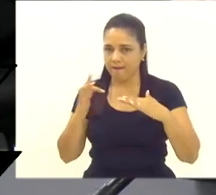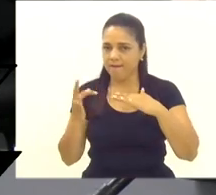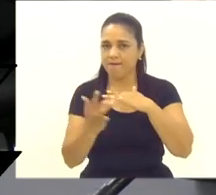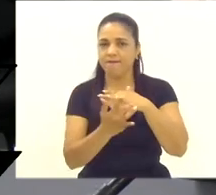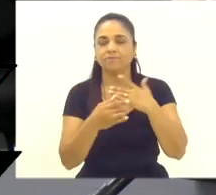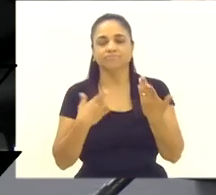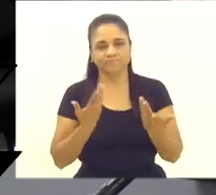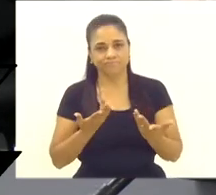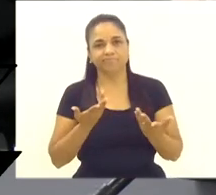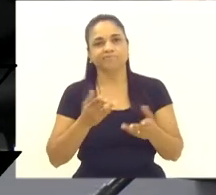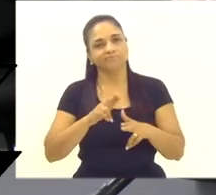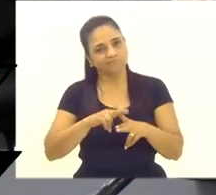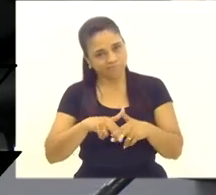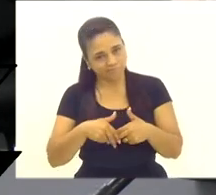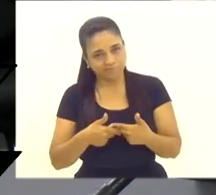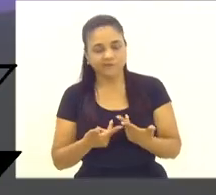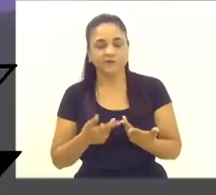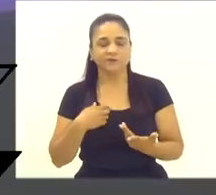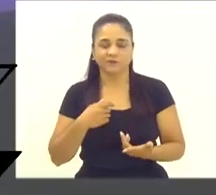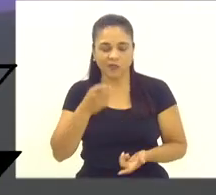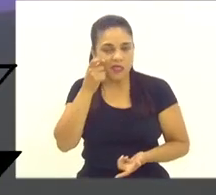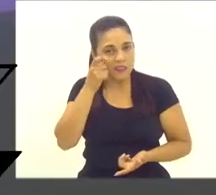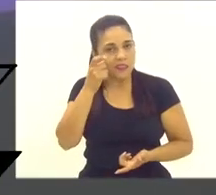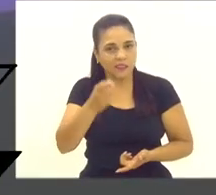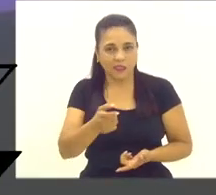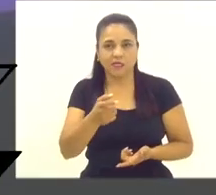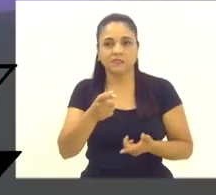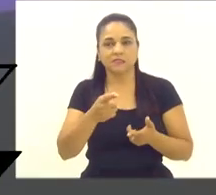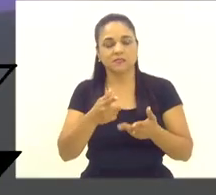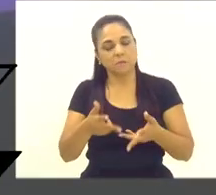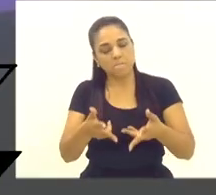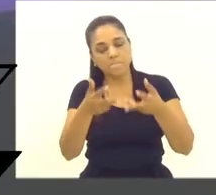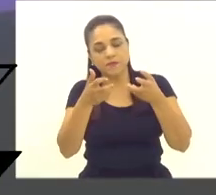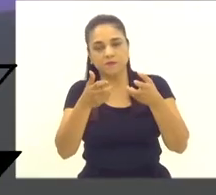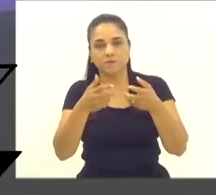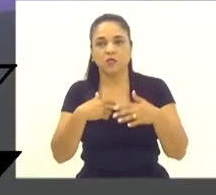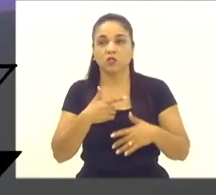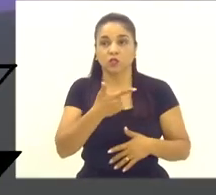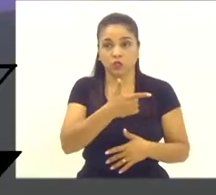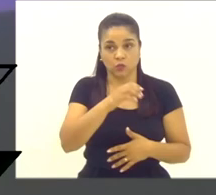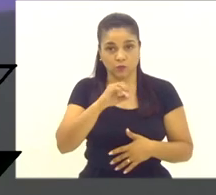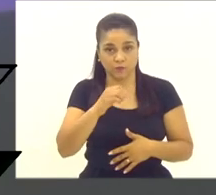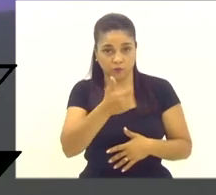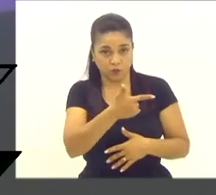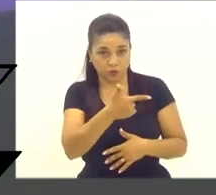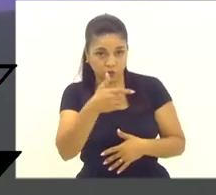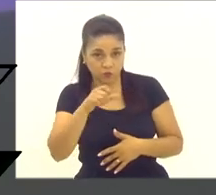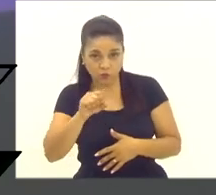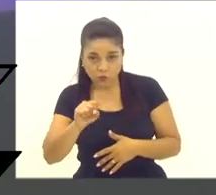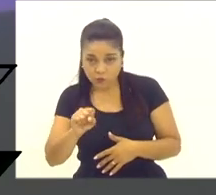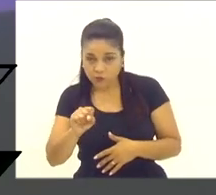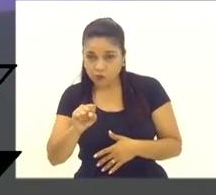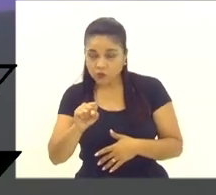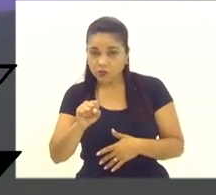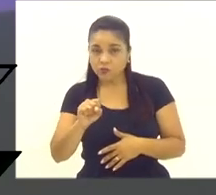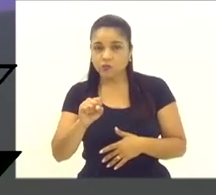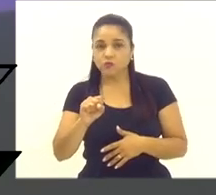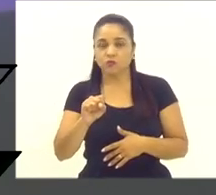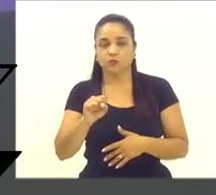isso são os fatores aí é muito interessante mesmo você notar né porque 2018 eu acho que foi o ano que